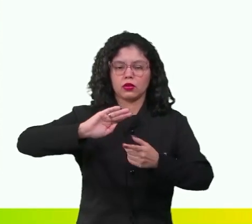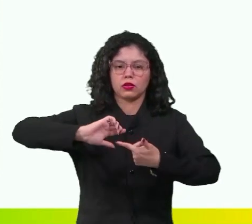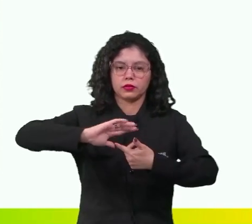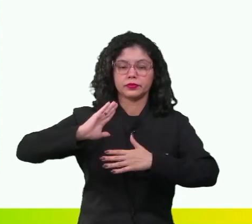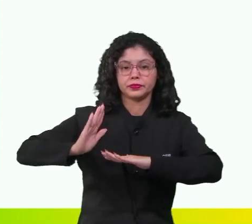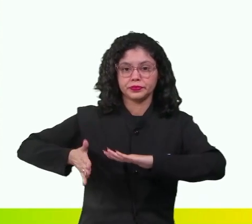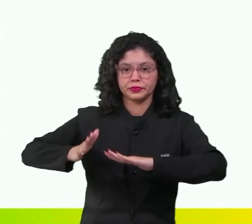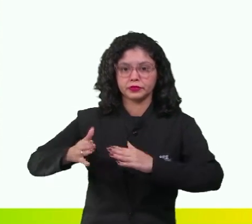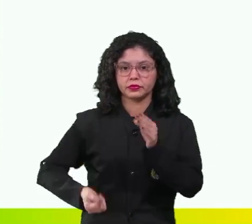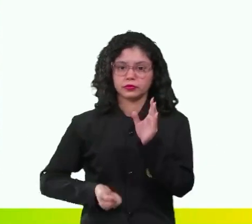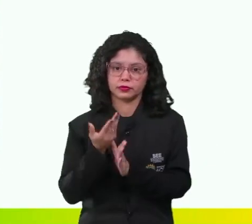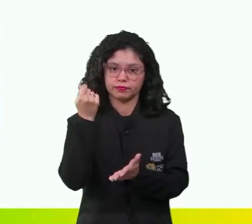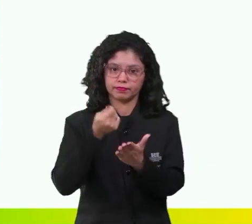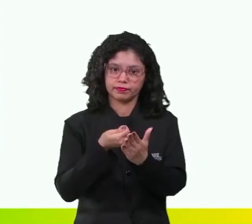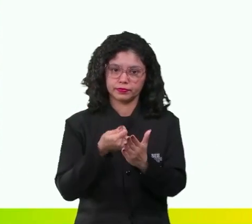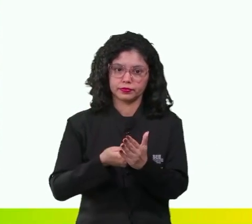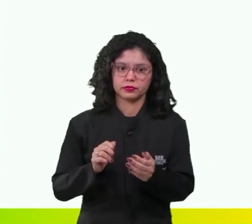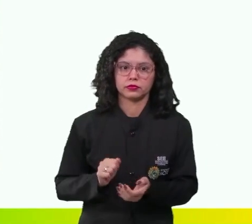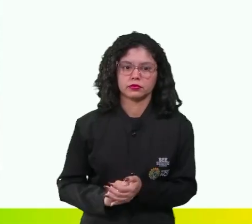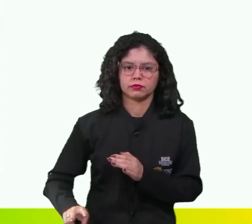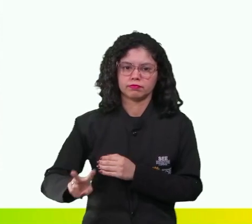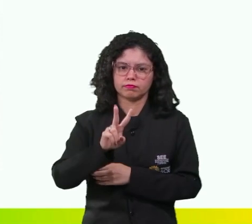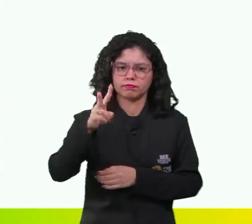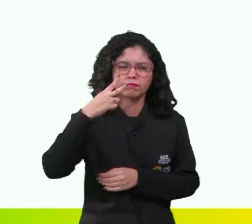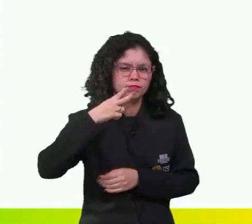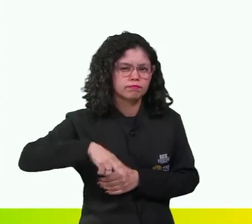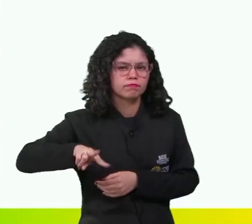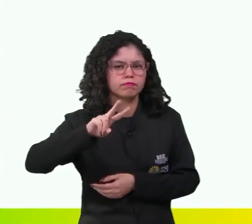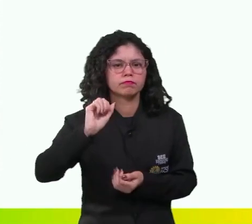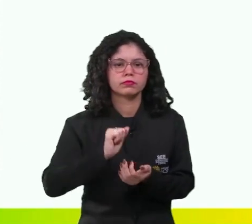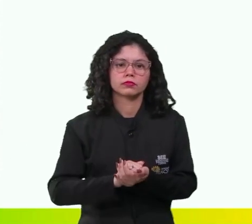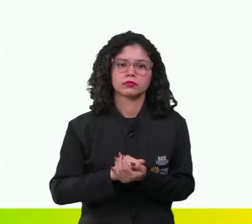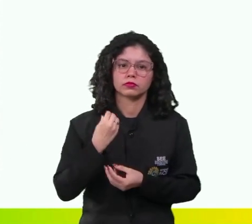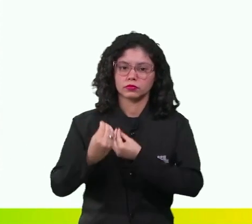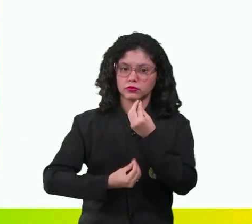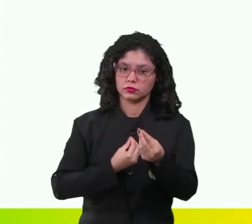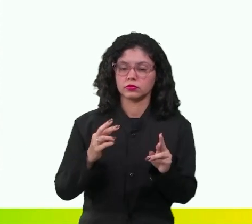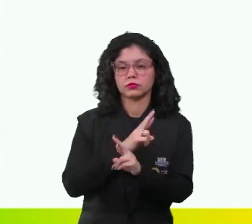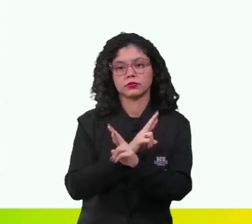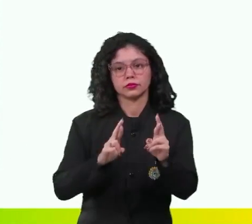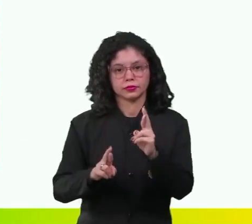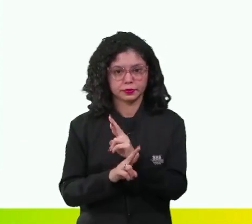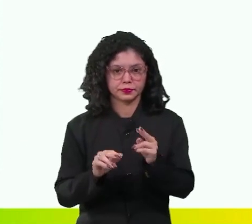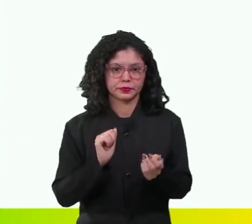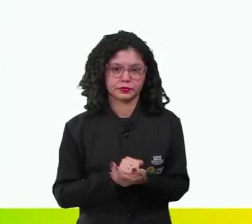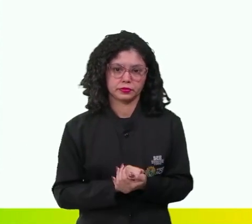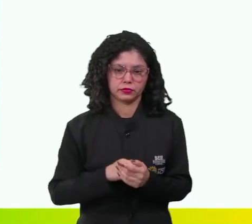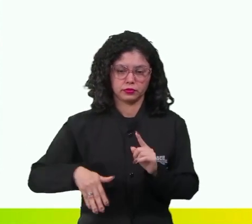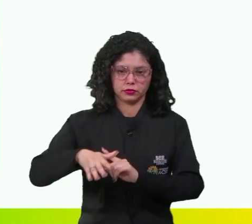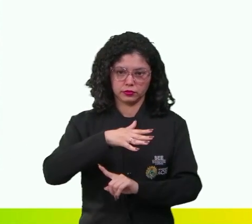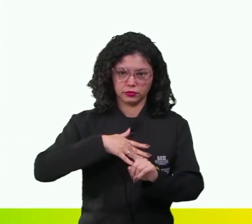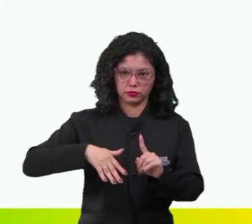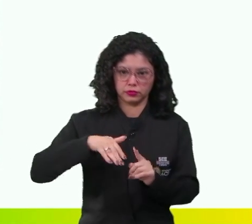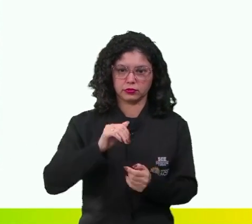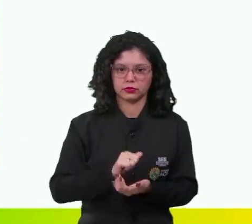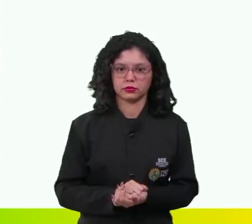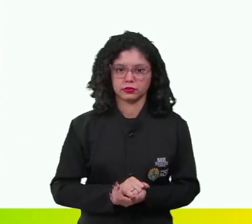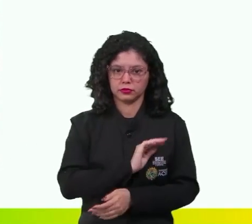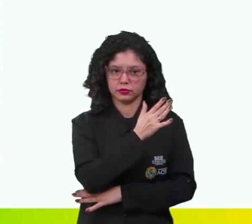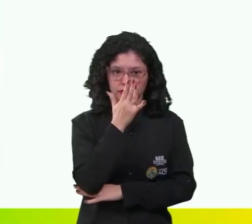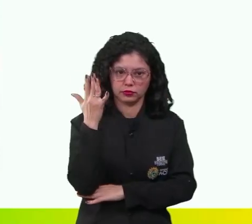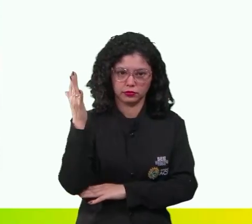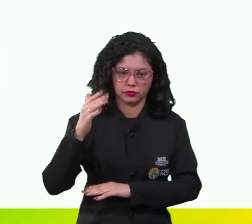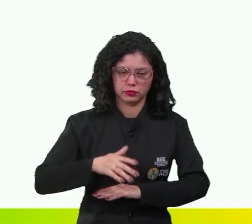ambiental contemporânea exige uma reavaliação da forma como a sociedade se relaciona com a